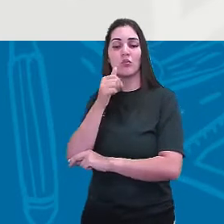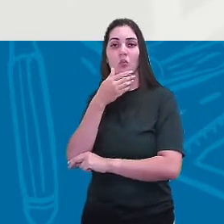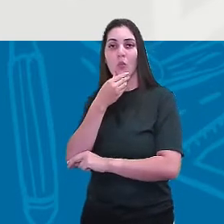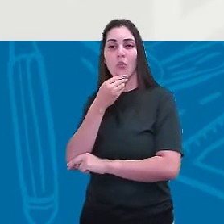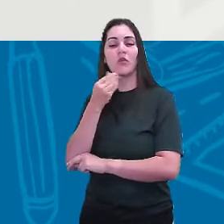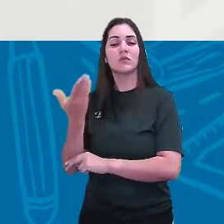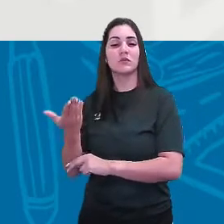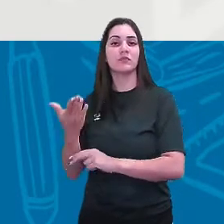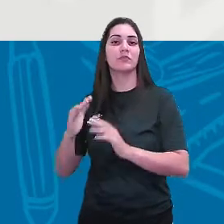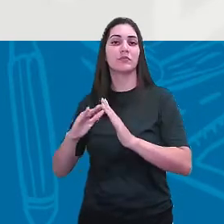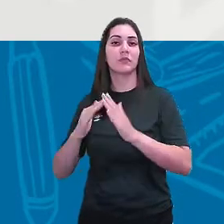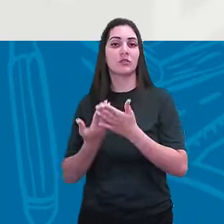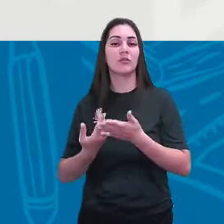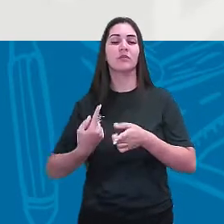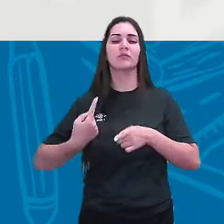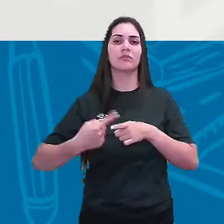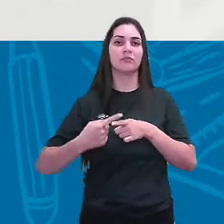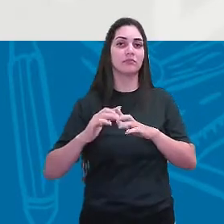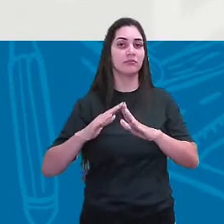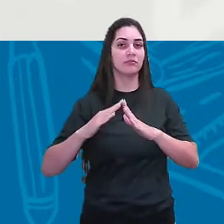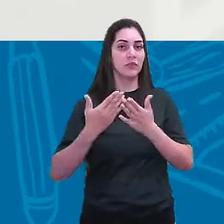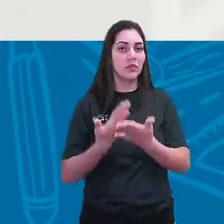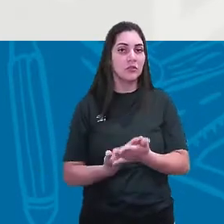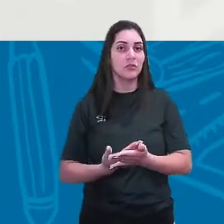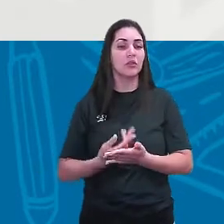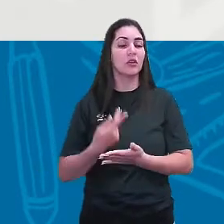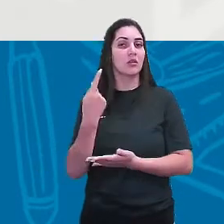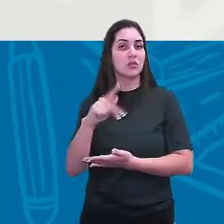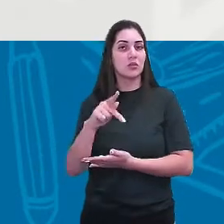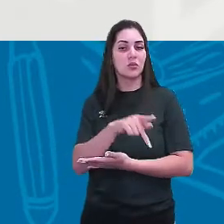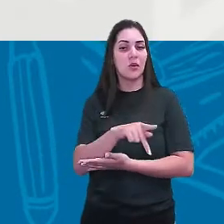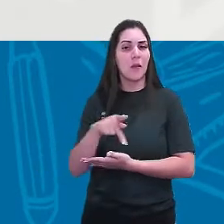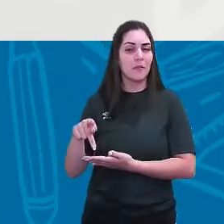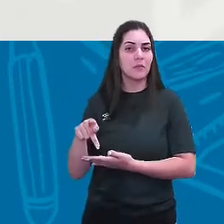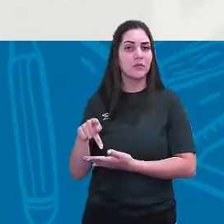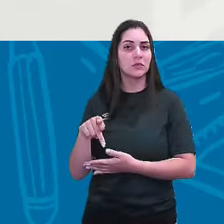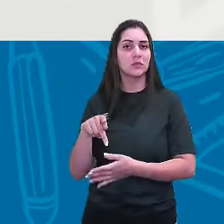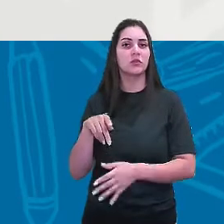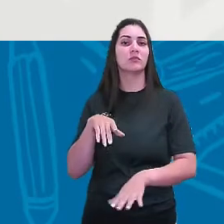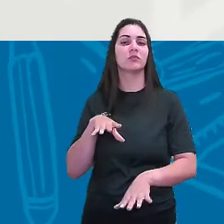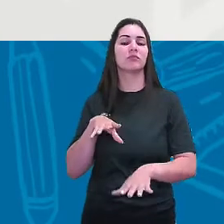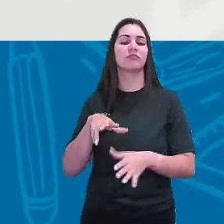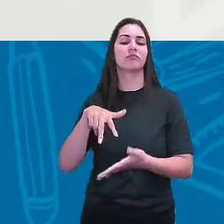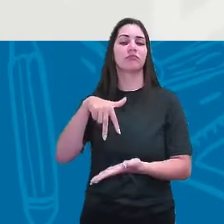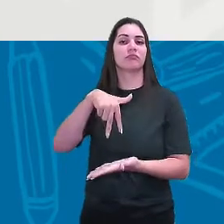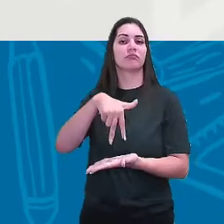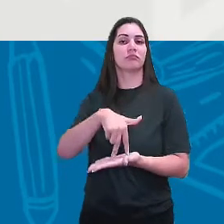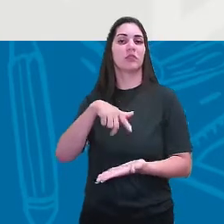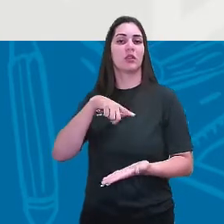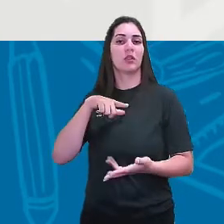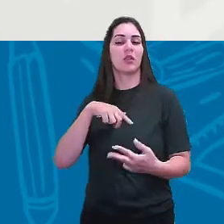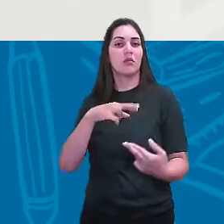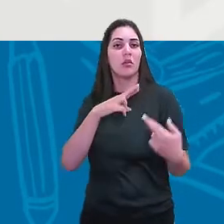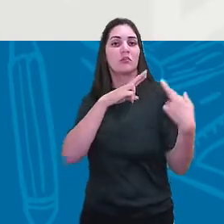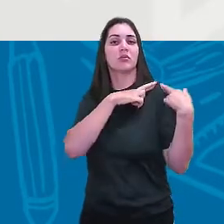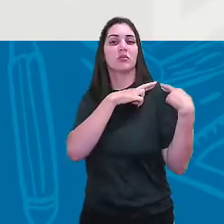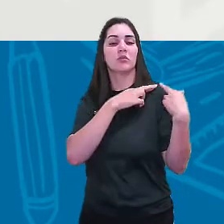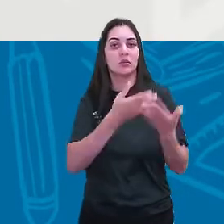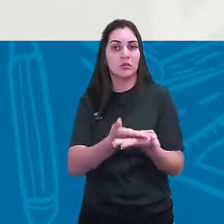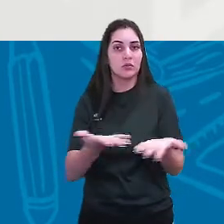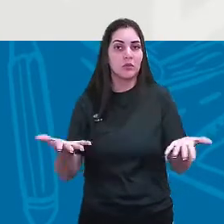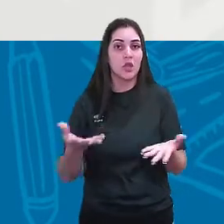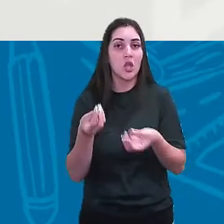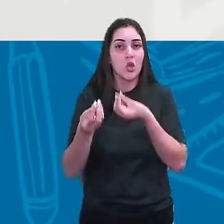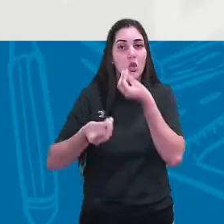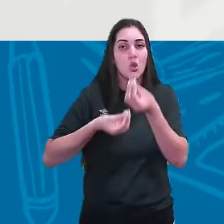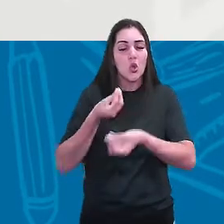escola. Porque na escola, a sua professora, ela acaba assumindo uma grande responsabilidade por você. Ela é como se fosse